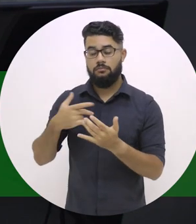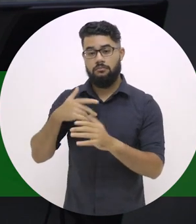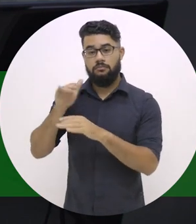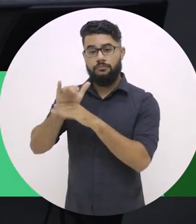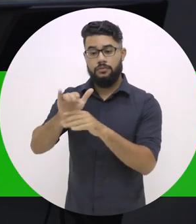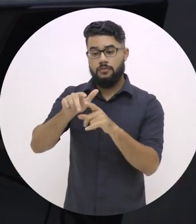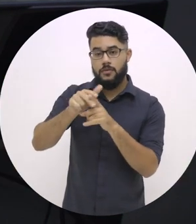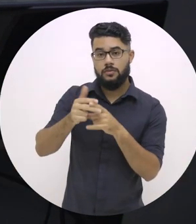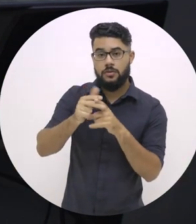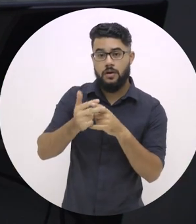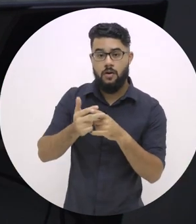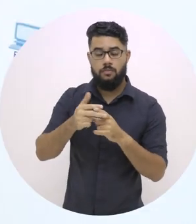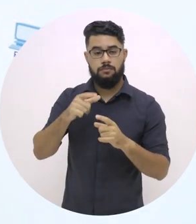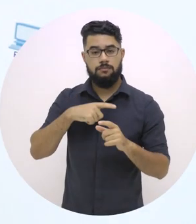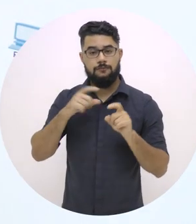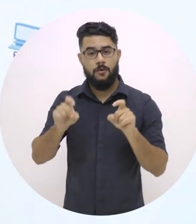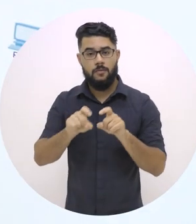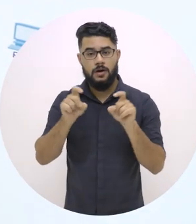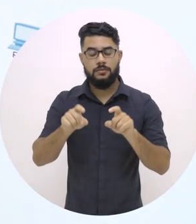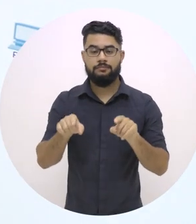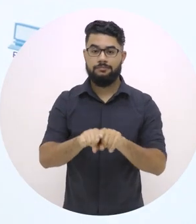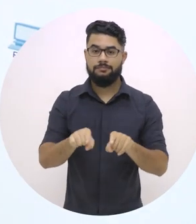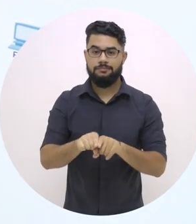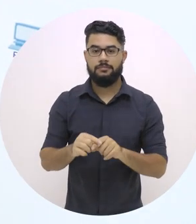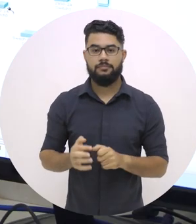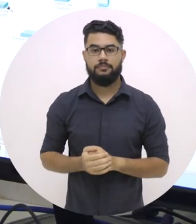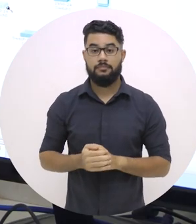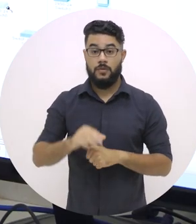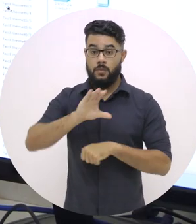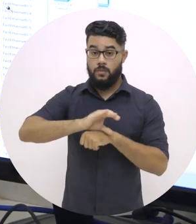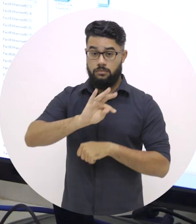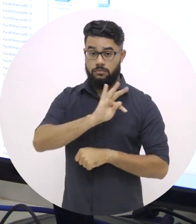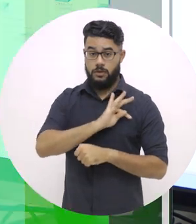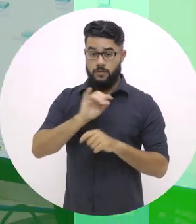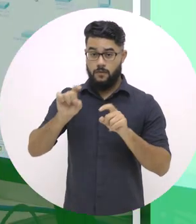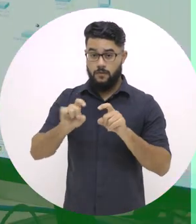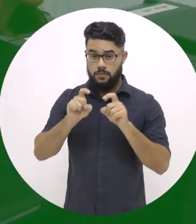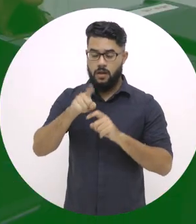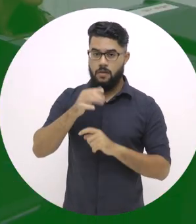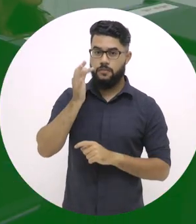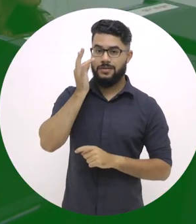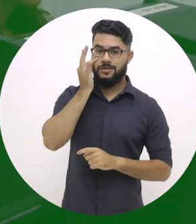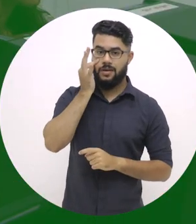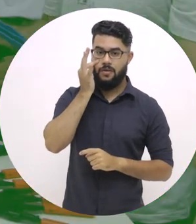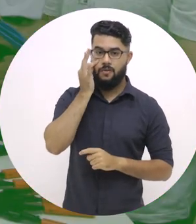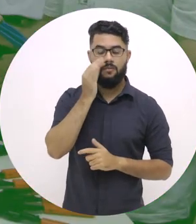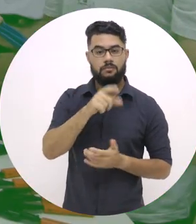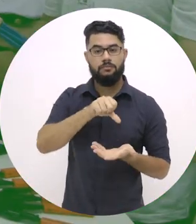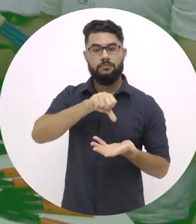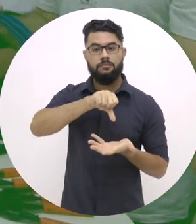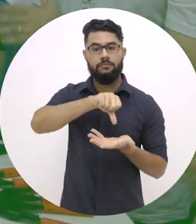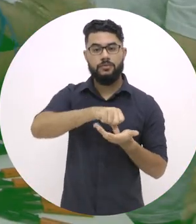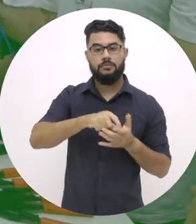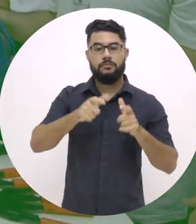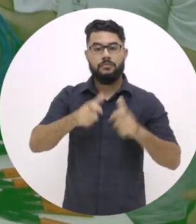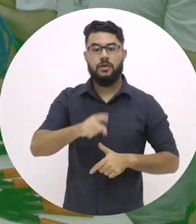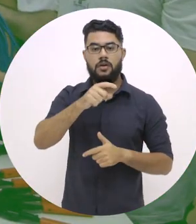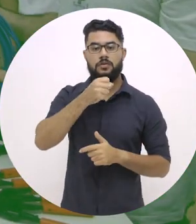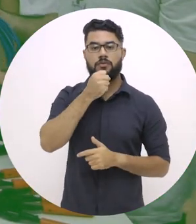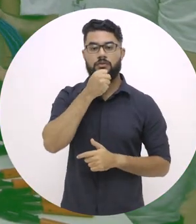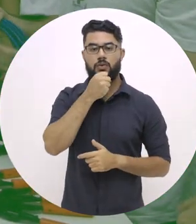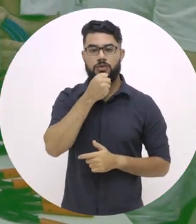informática. O curso técnico em informática é presencial, ofertado na unidade sede do Campus Sousa, nas